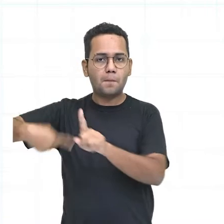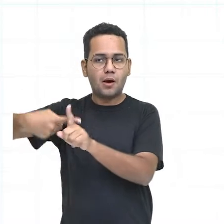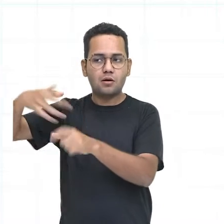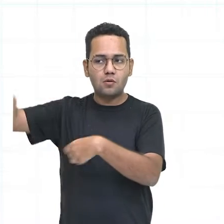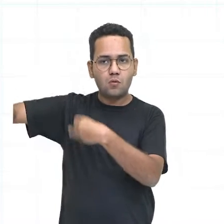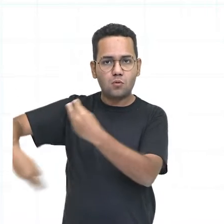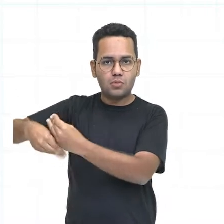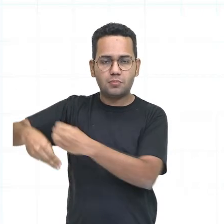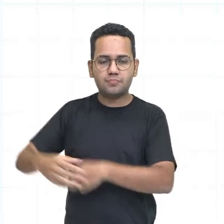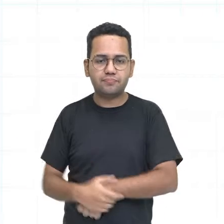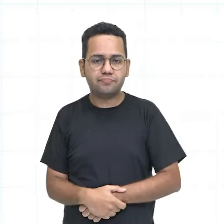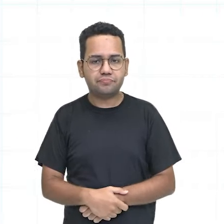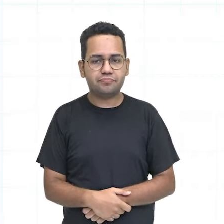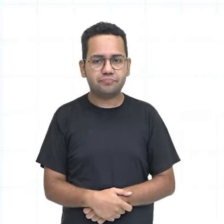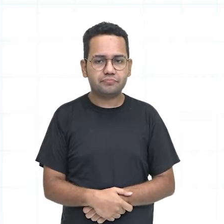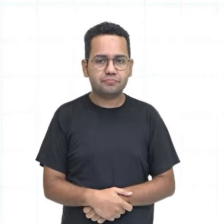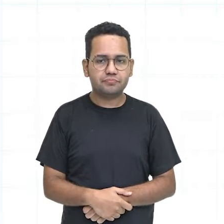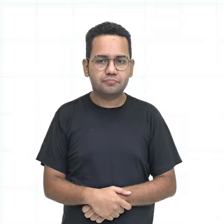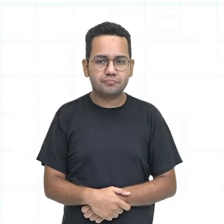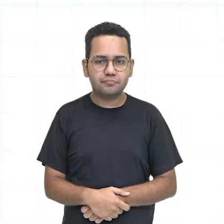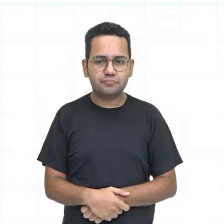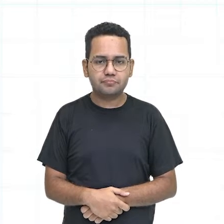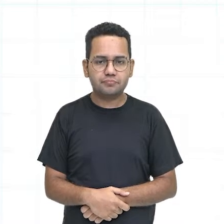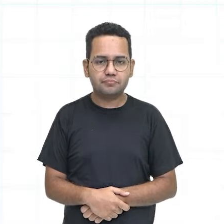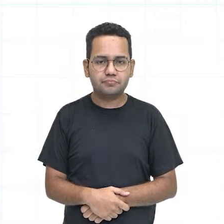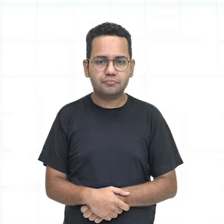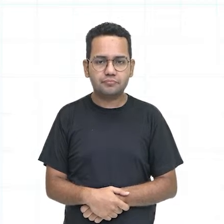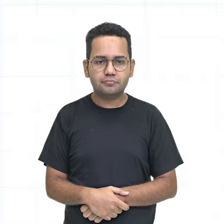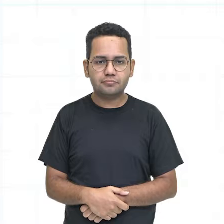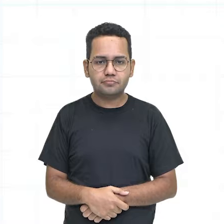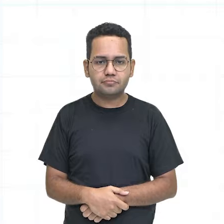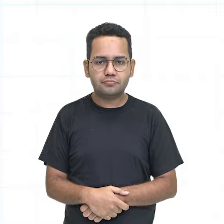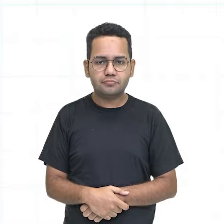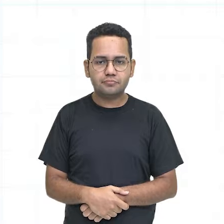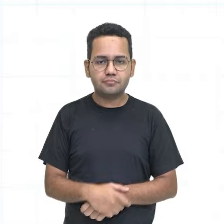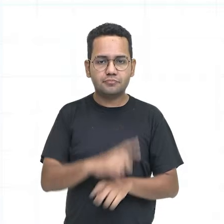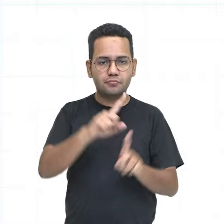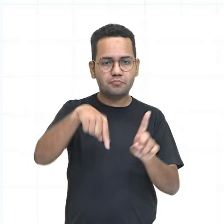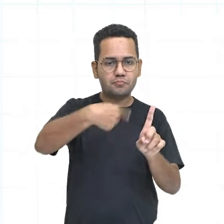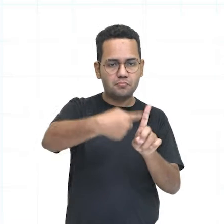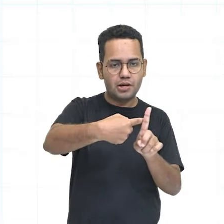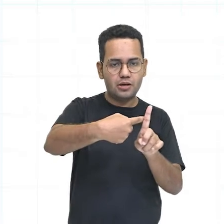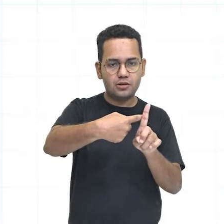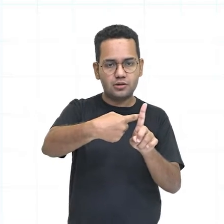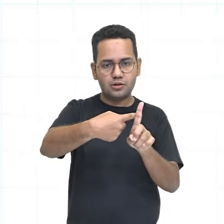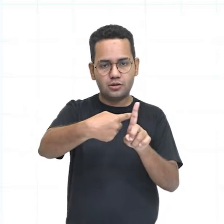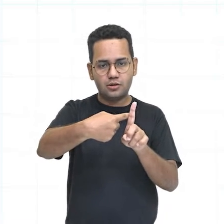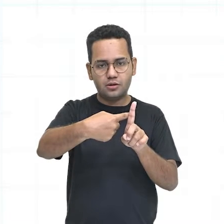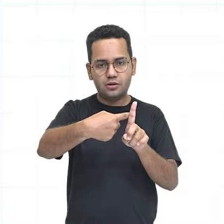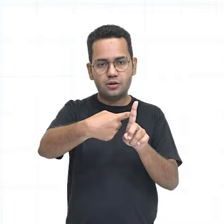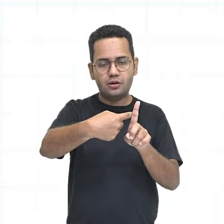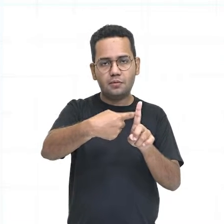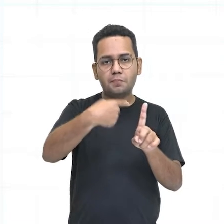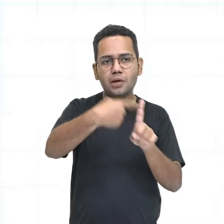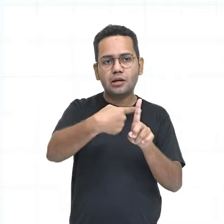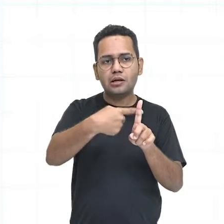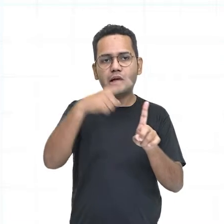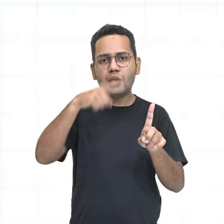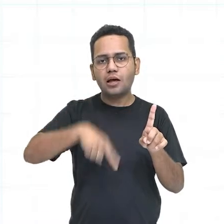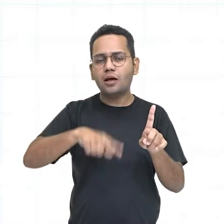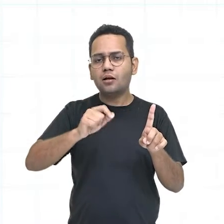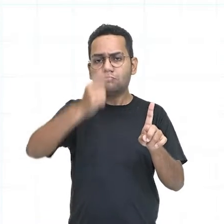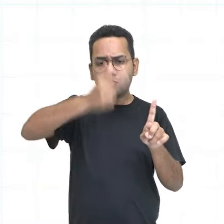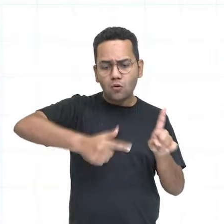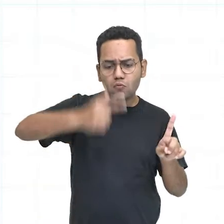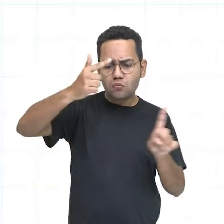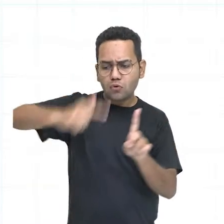complement. Só uma informação, o mais, esse sinalzinho de mais em língua inglesa, a gente chama de plus, tá? Então, subject plus, modal verb plus, not plus,